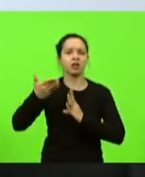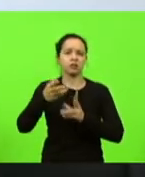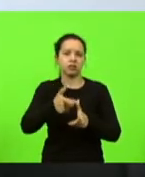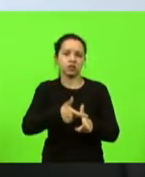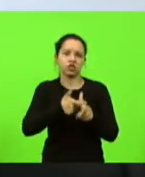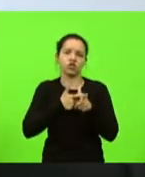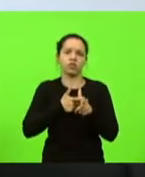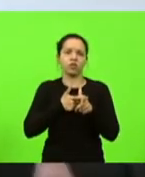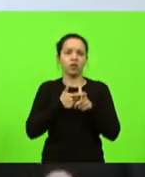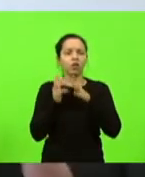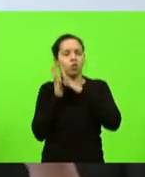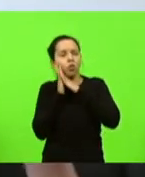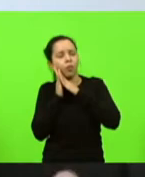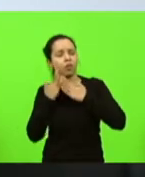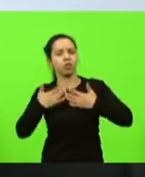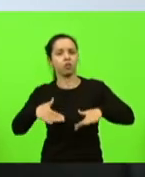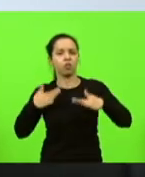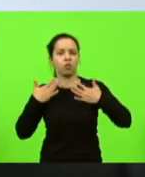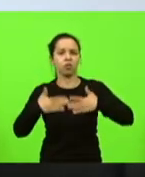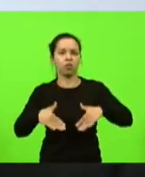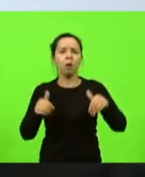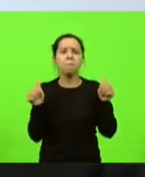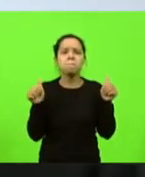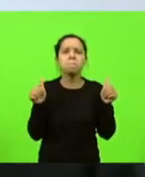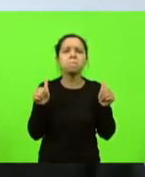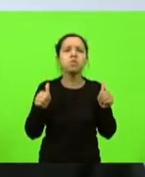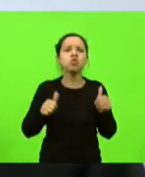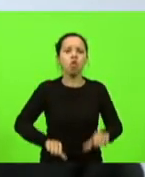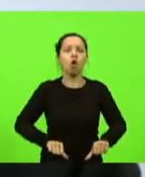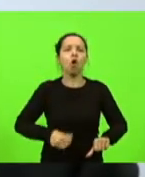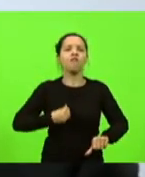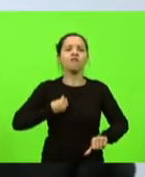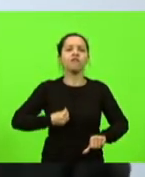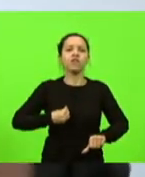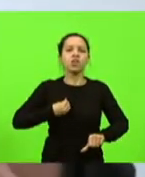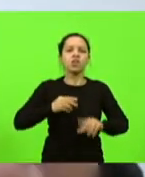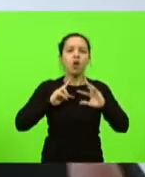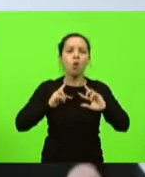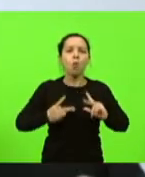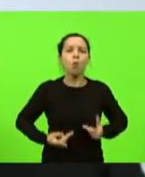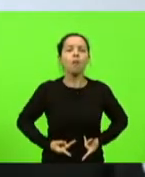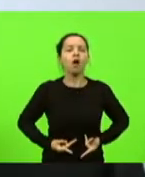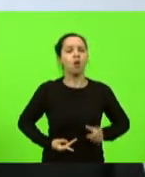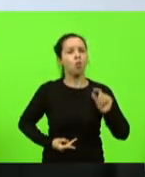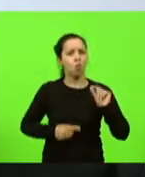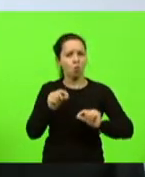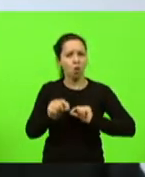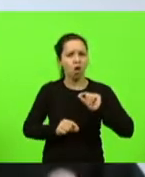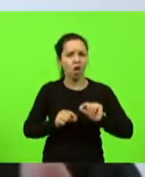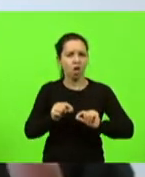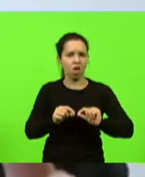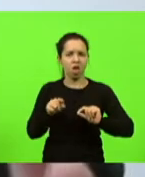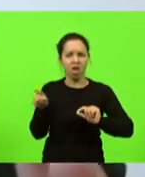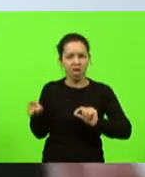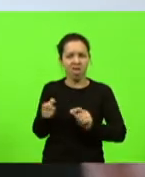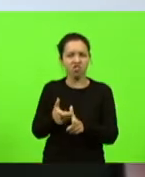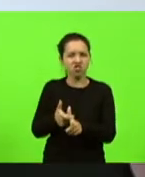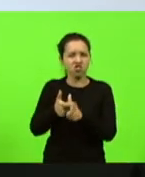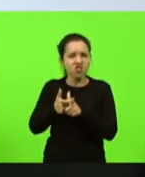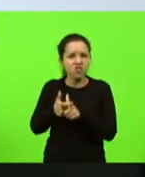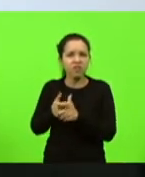A pior coisa de um ser humano não é conseguir... Ele não pagou porque ele é desonesto,